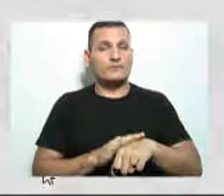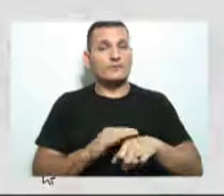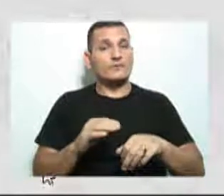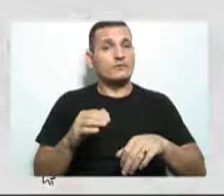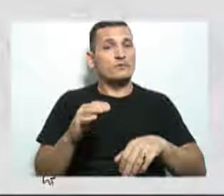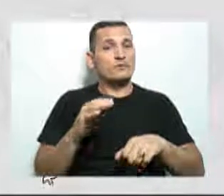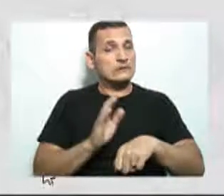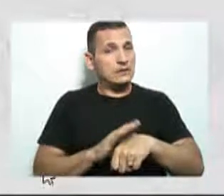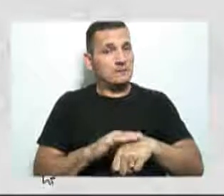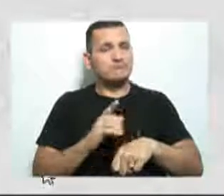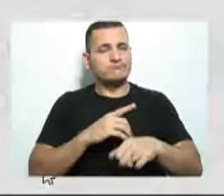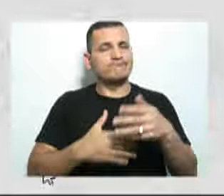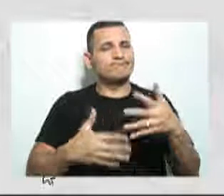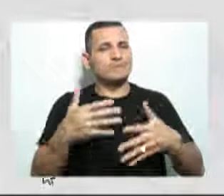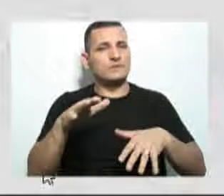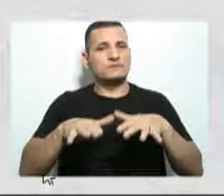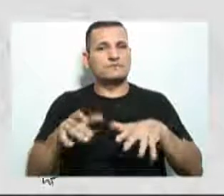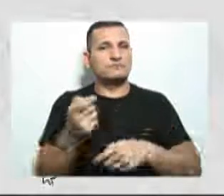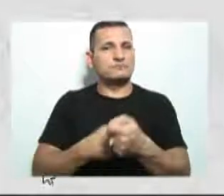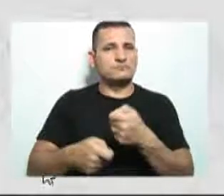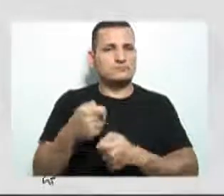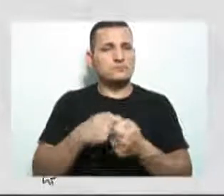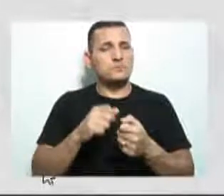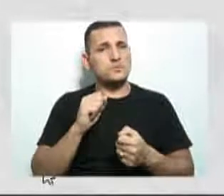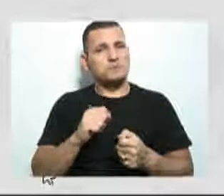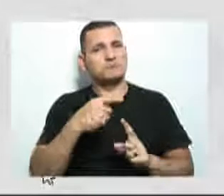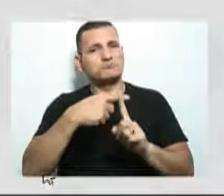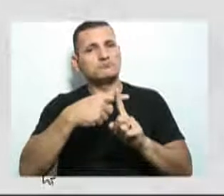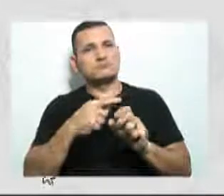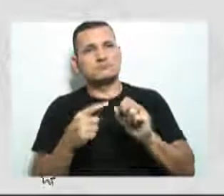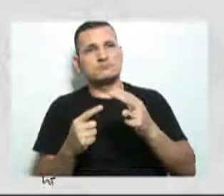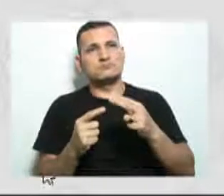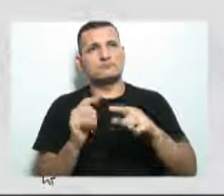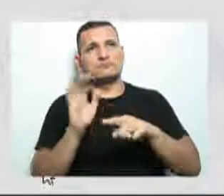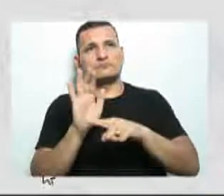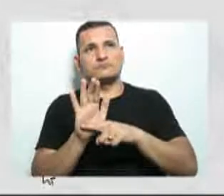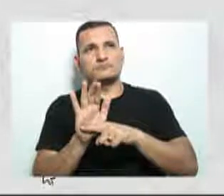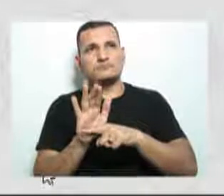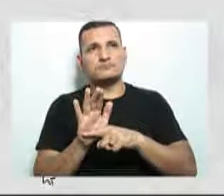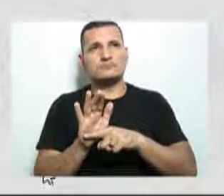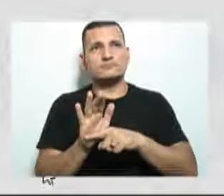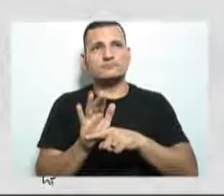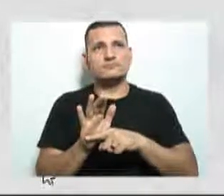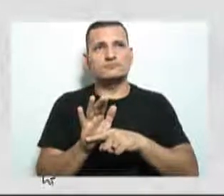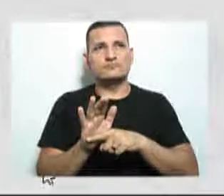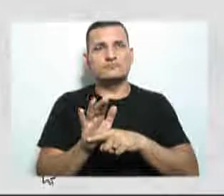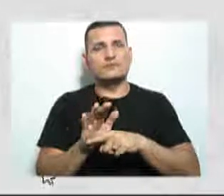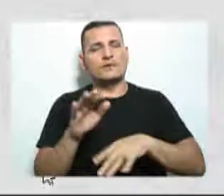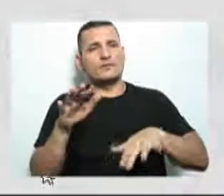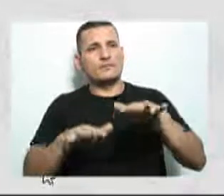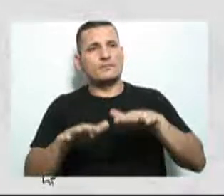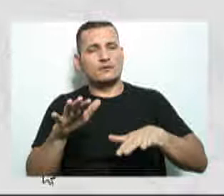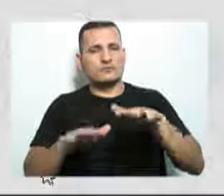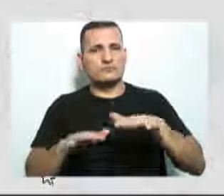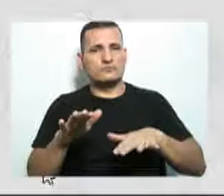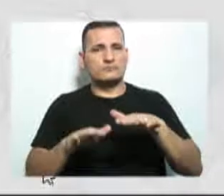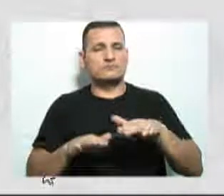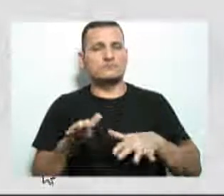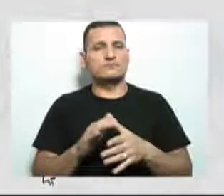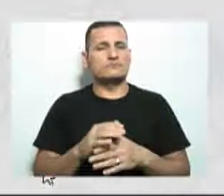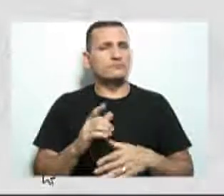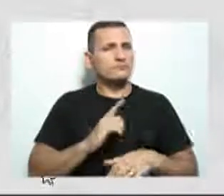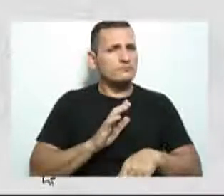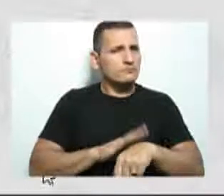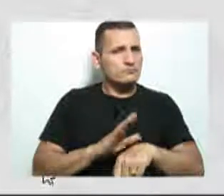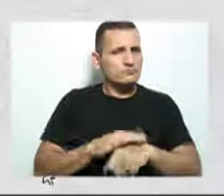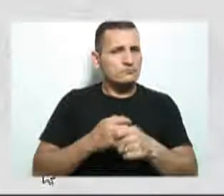nas negociações. Isso pode ser positivo ou negativo. Depende das circunstâncias, né? Eu tenho tempo